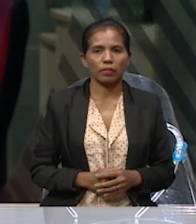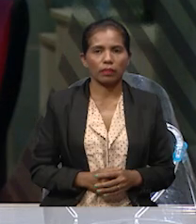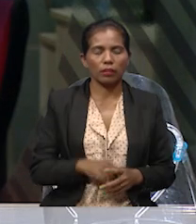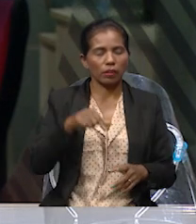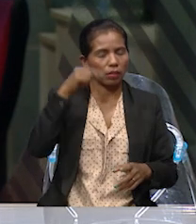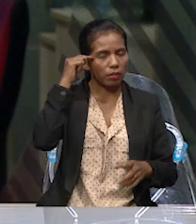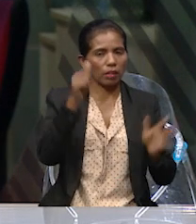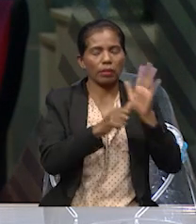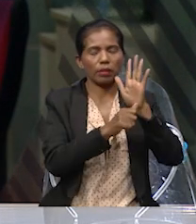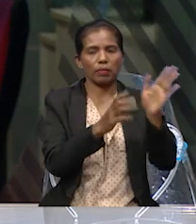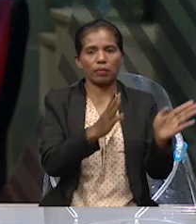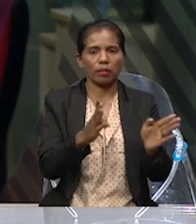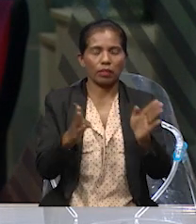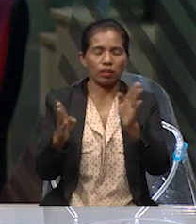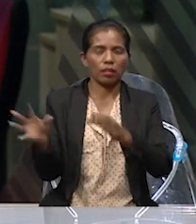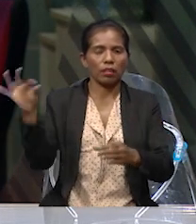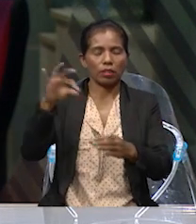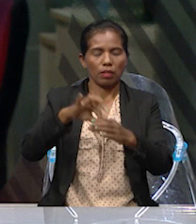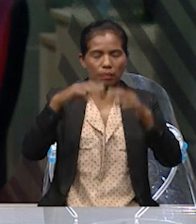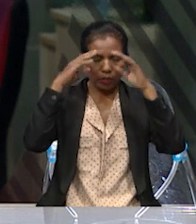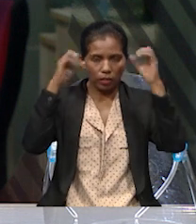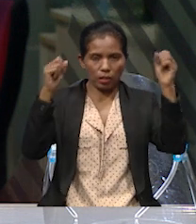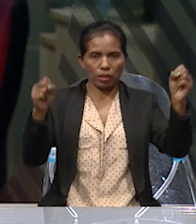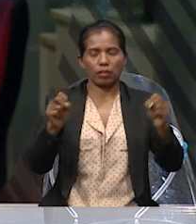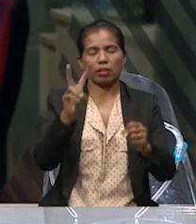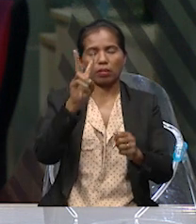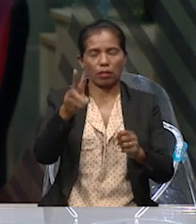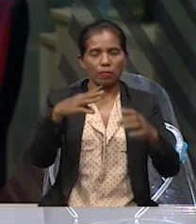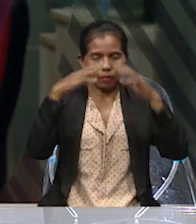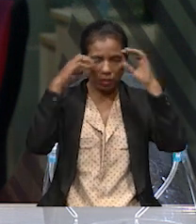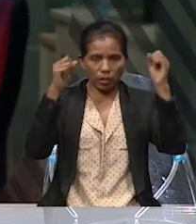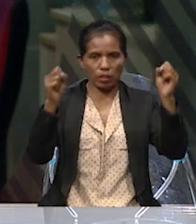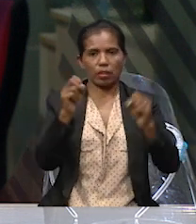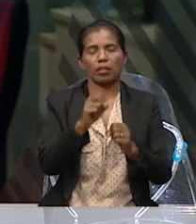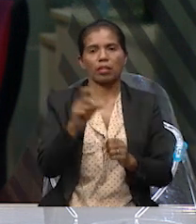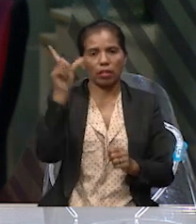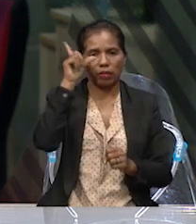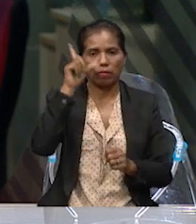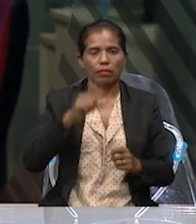Governo apresenta preparação para a eleição presidencial, segunda volta para a Presidente da República.